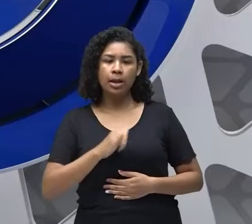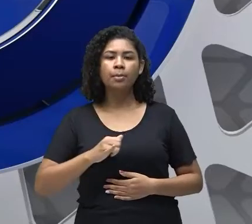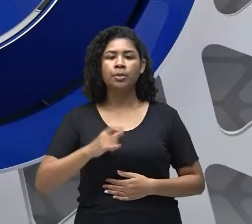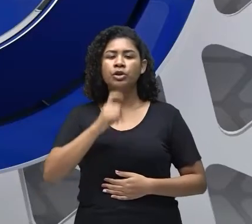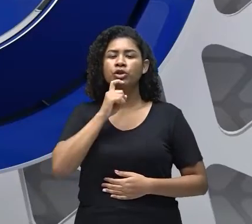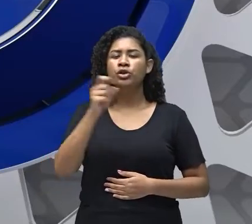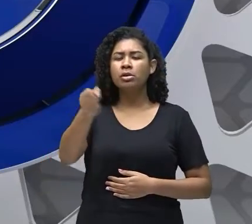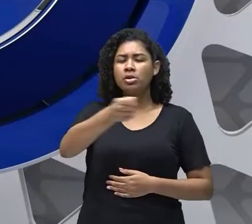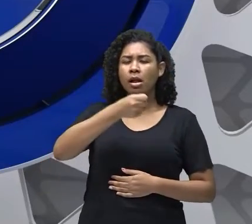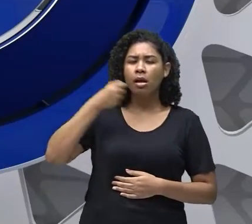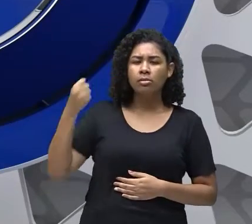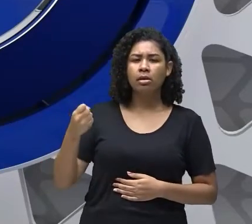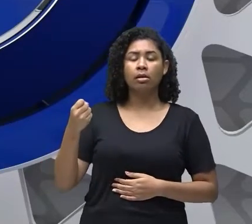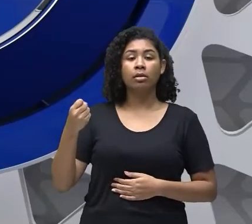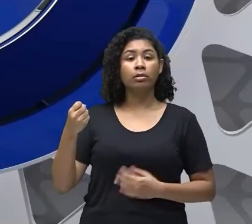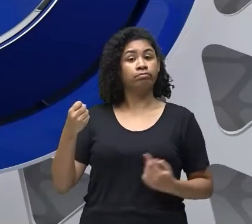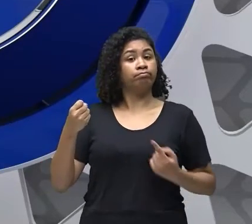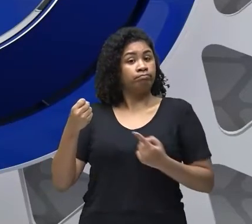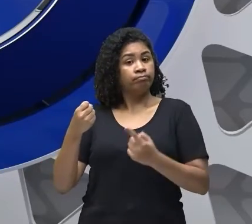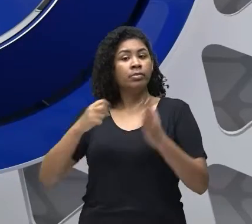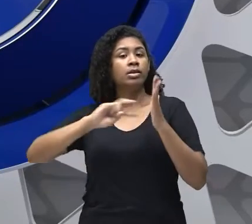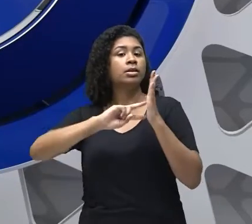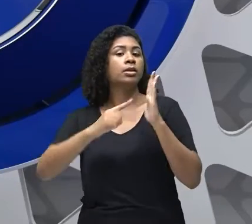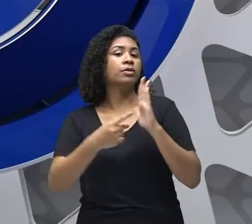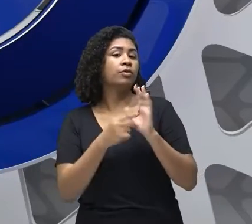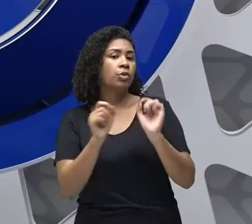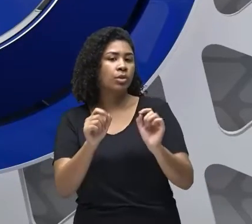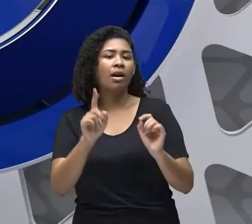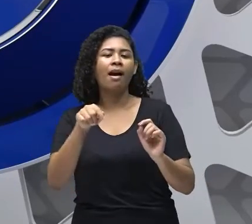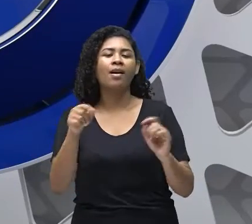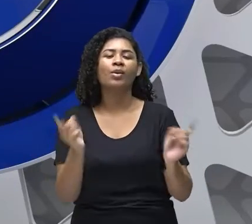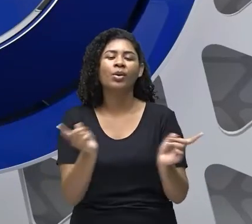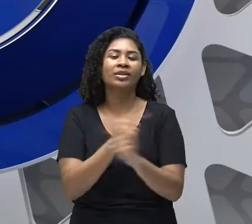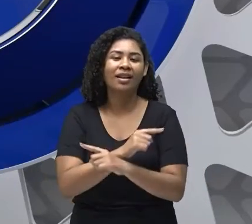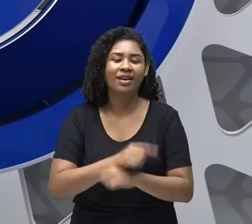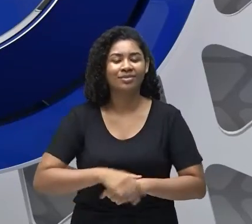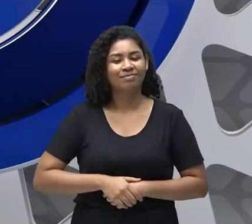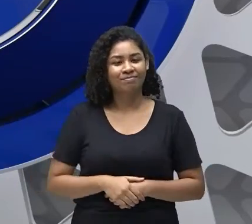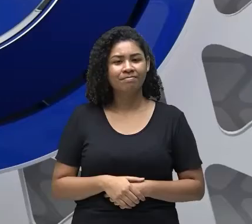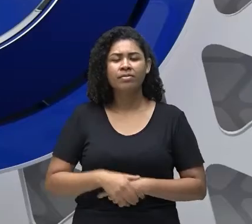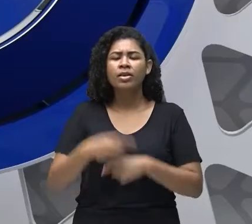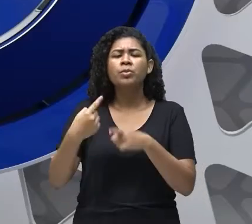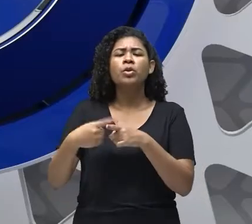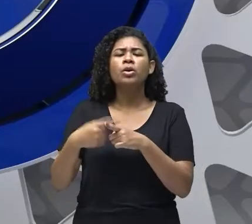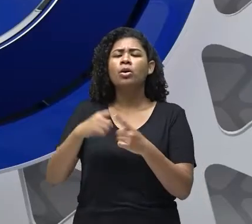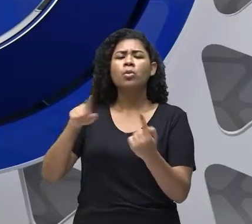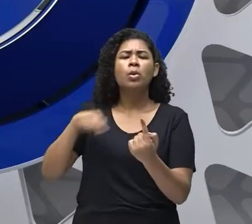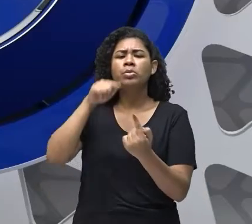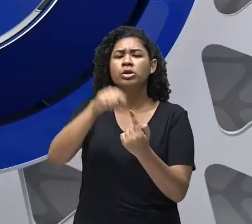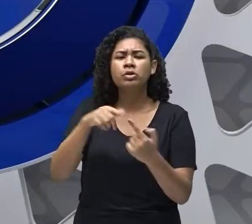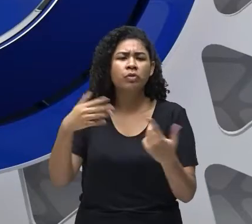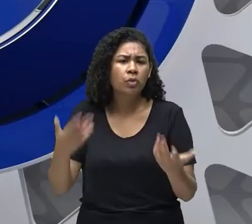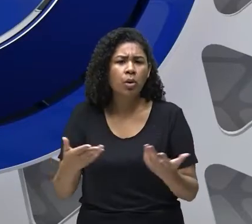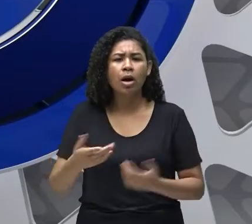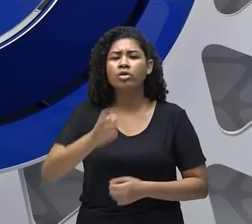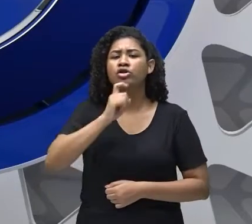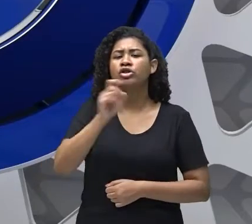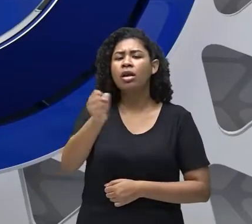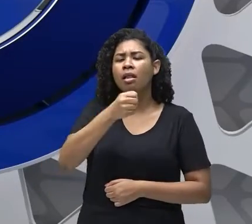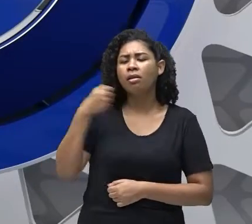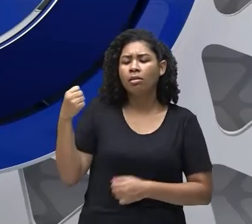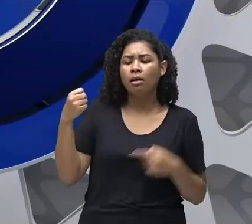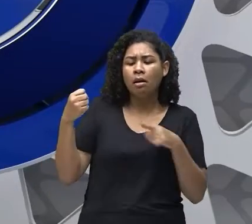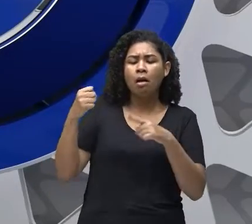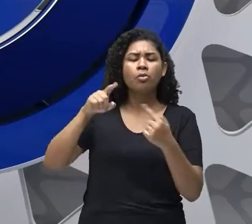um ar-condicionado, a gente está falando do inverso. Porque qual é o objetivo da geladeira e qual é o objetivo do ar-condicionado?